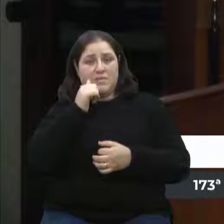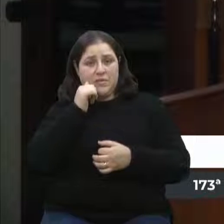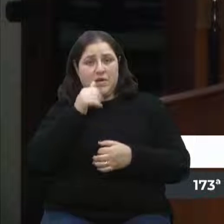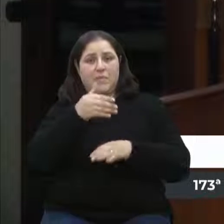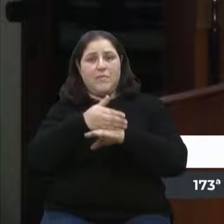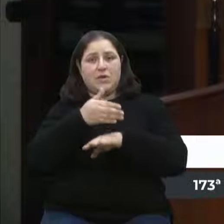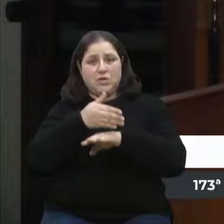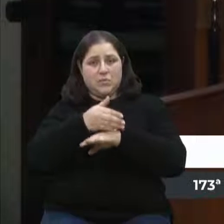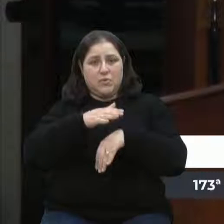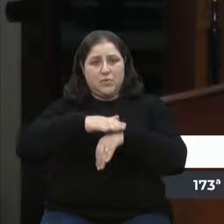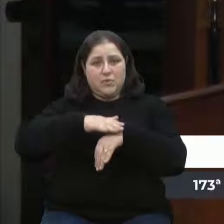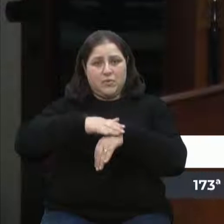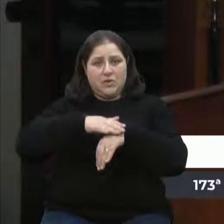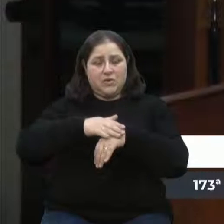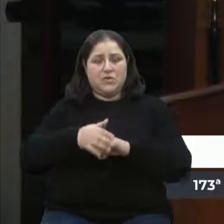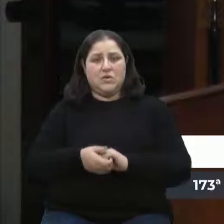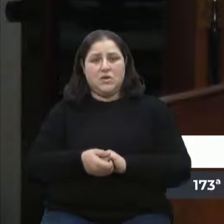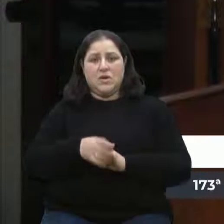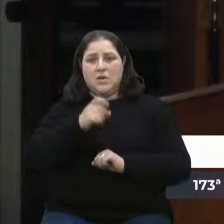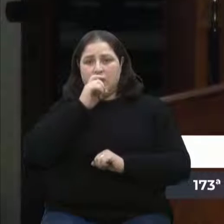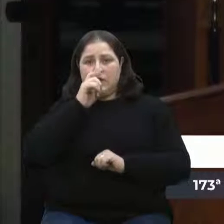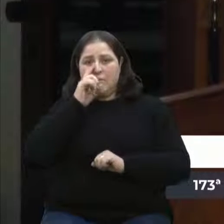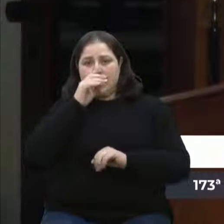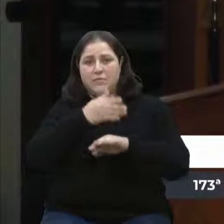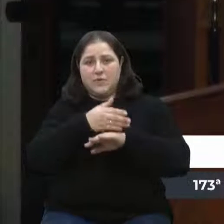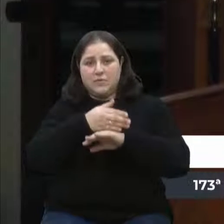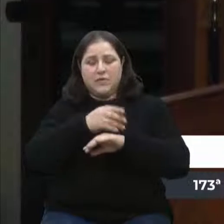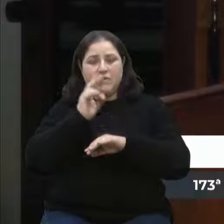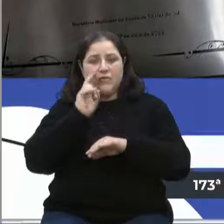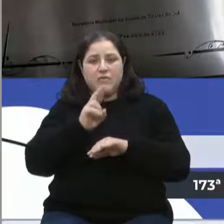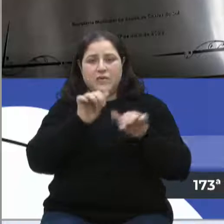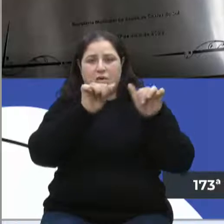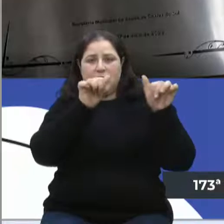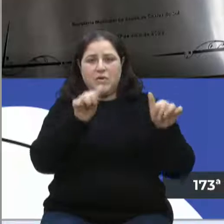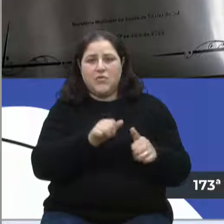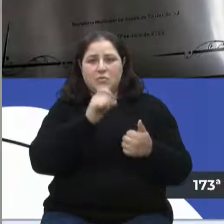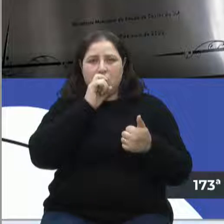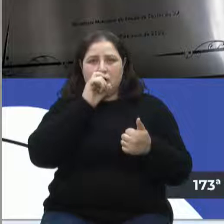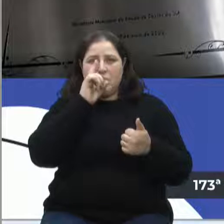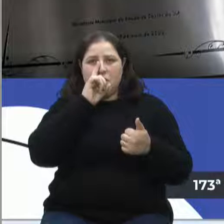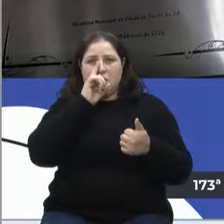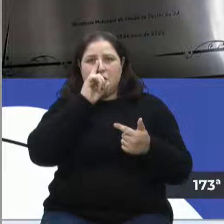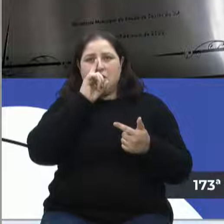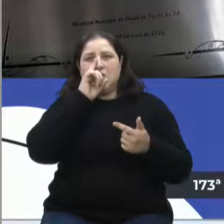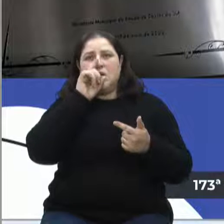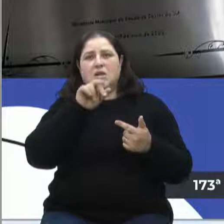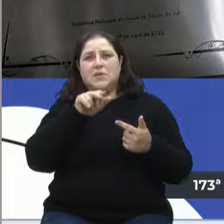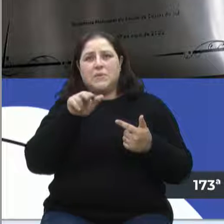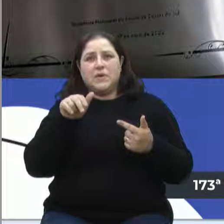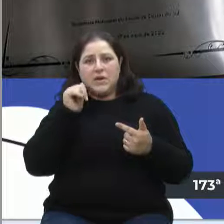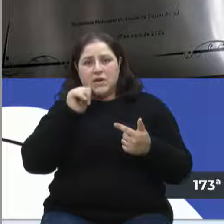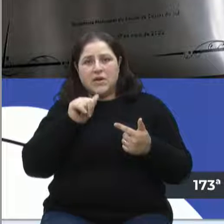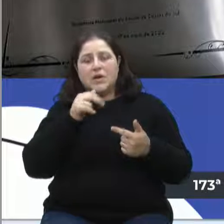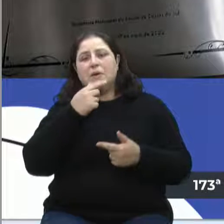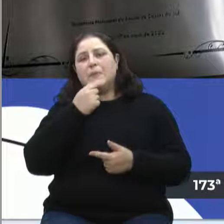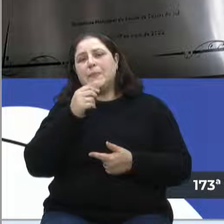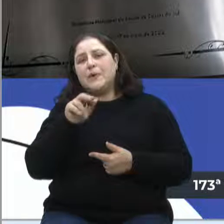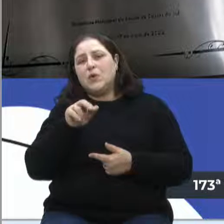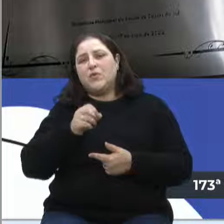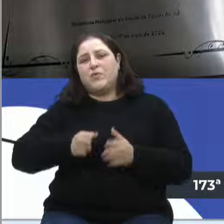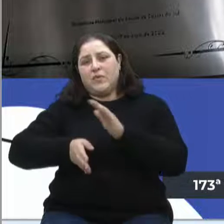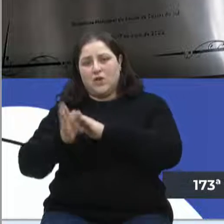momento. Os pais dela, a gente pode ver na imagem, a irmã. O irmão, infelizmente, estava viajando a trabalho,